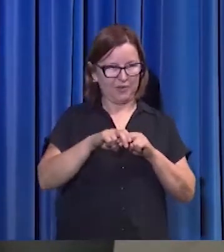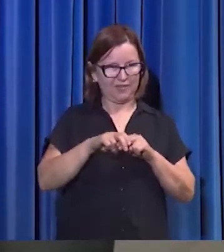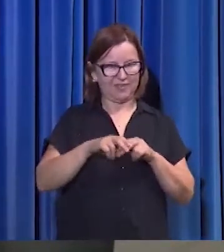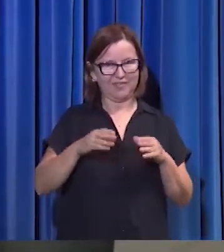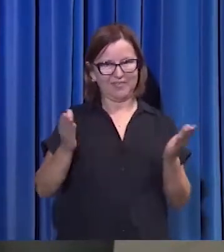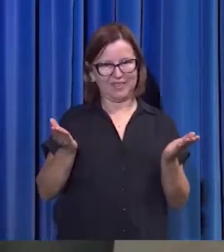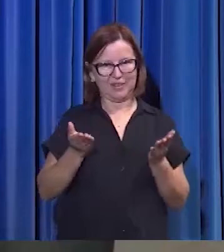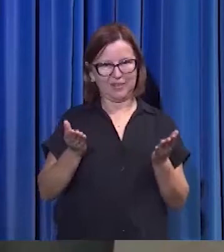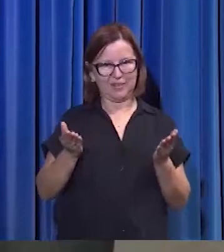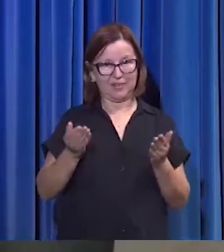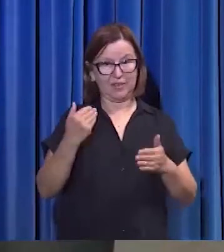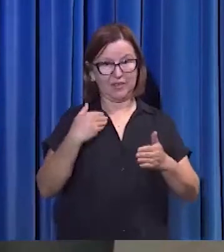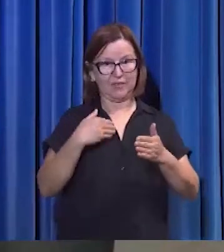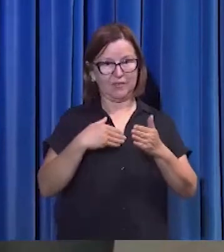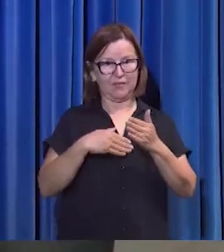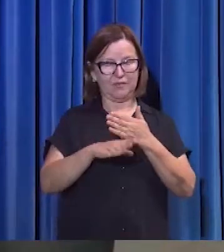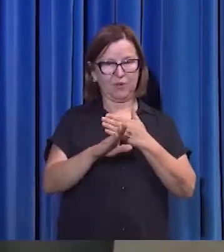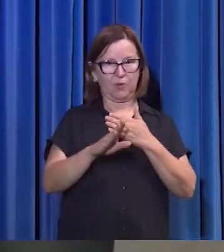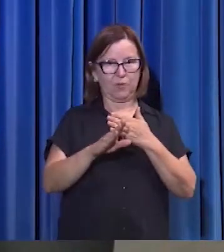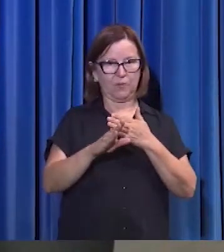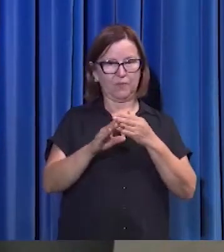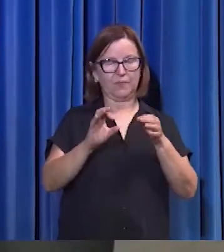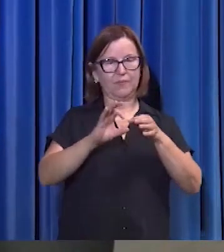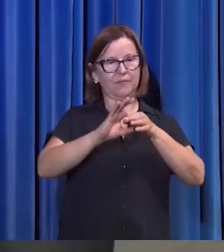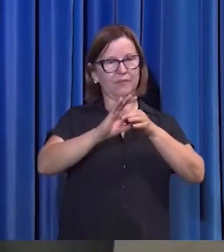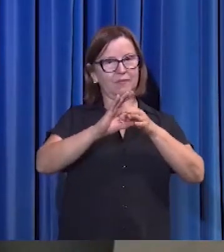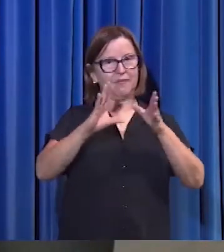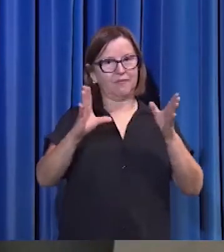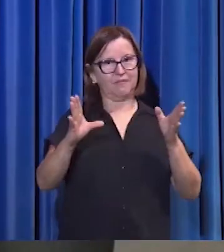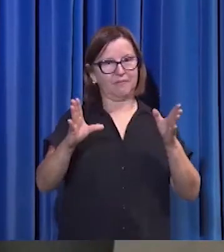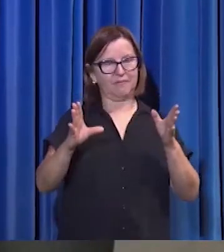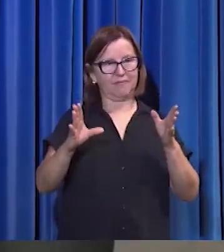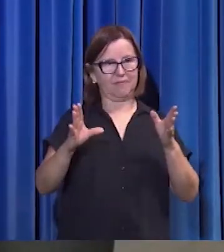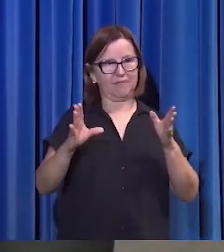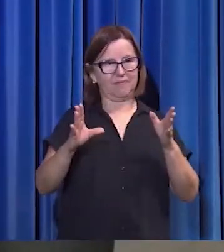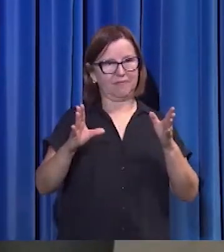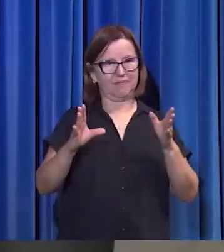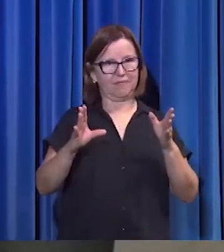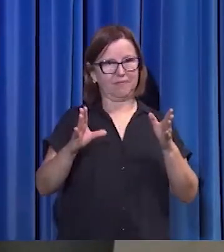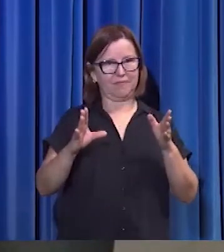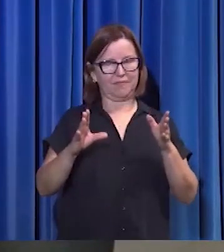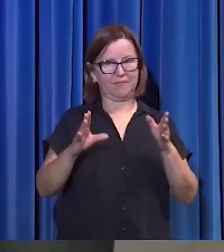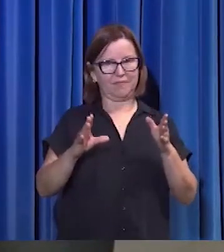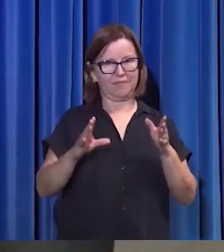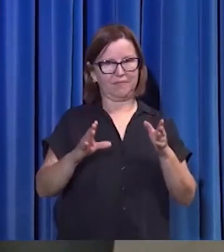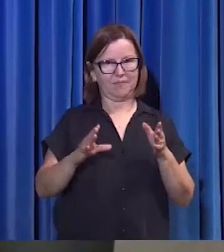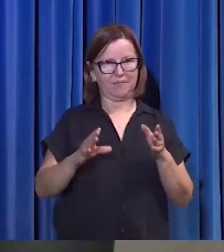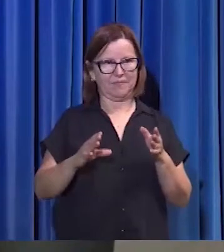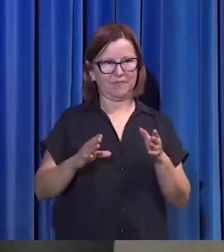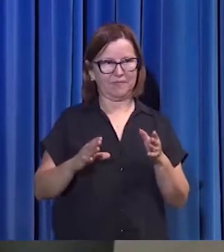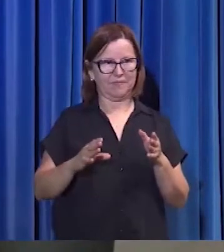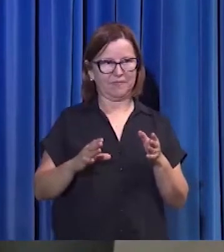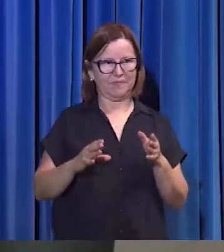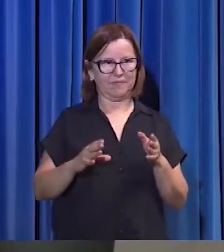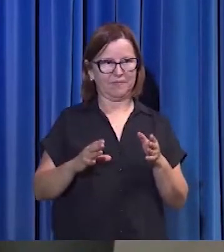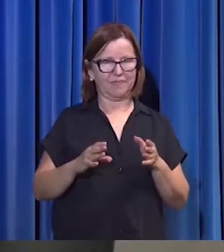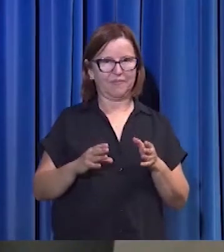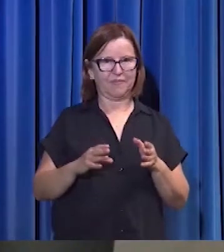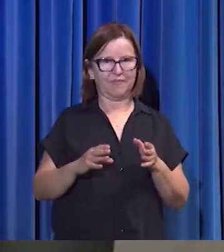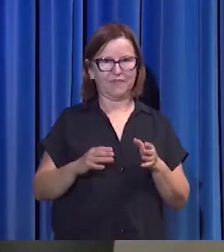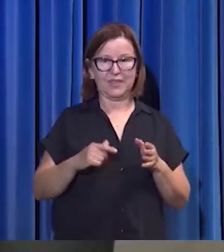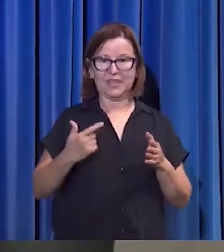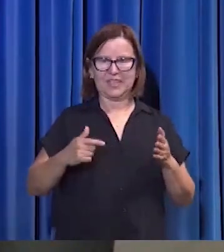agora eu vou me oferecer sem qualquer resistência.